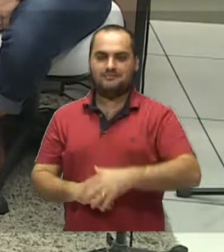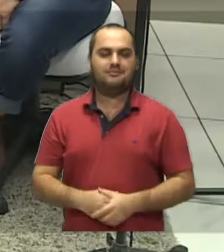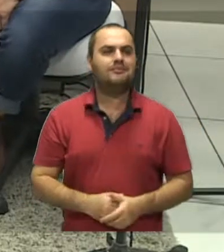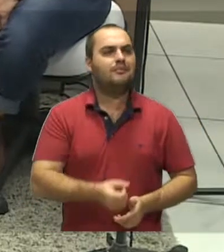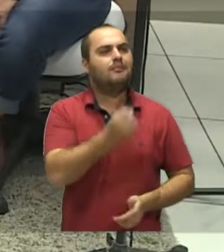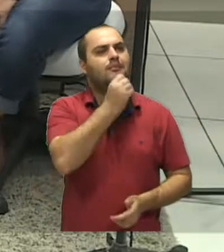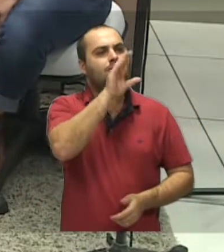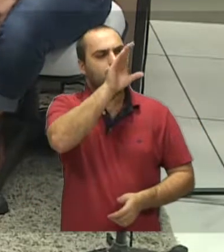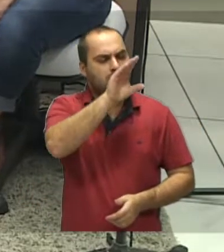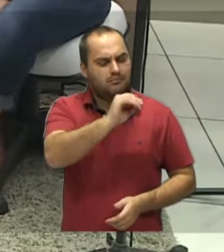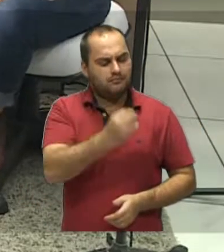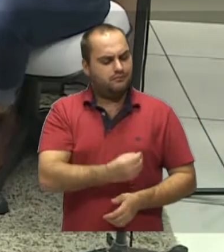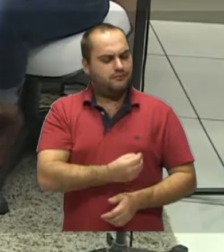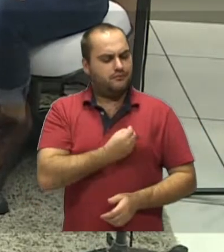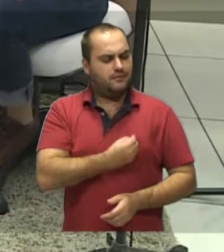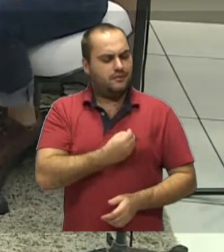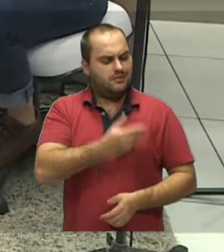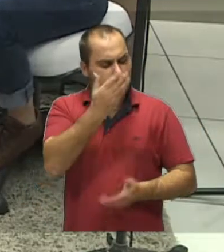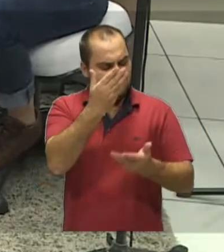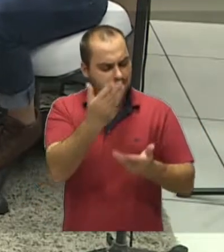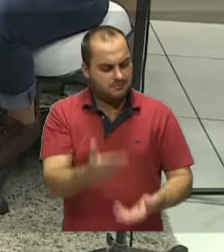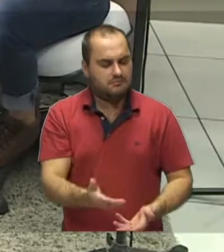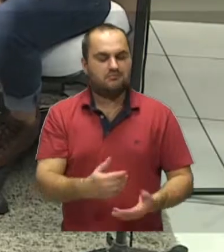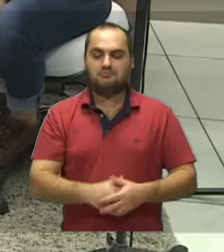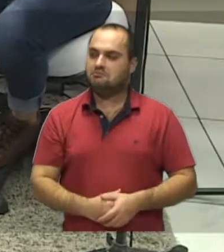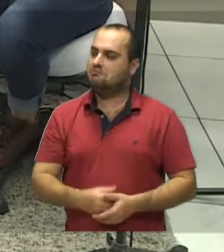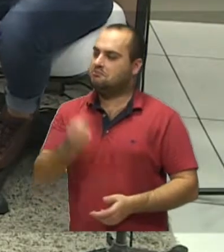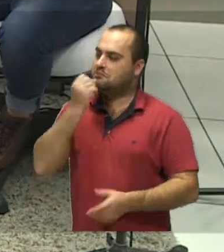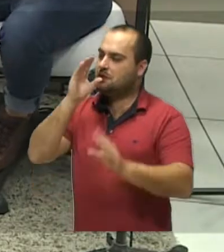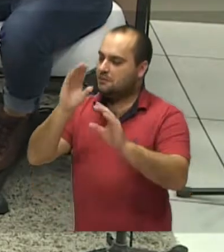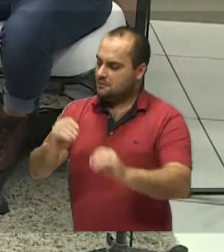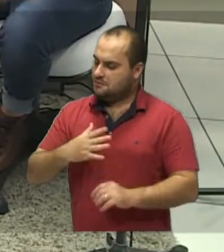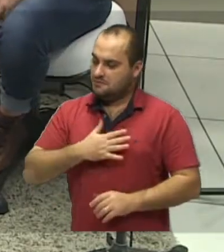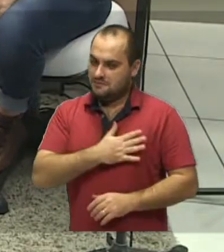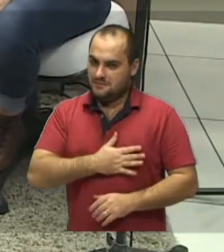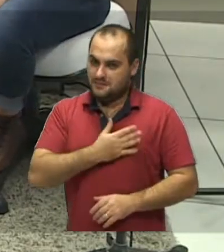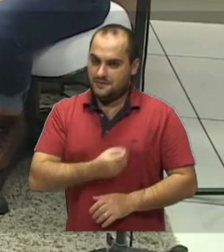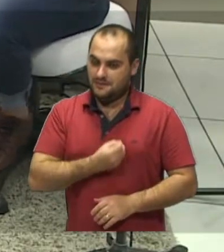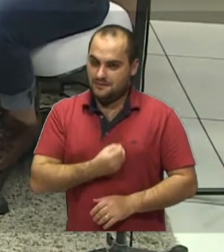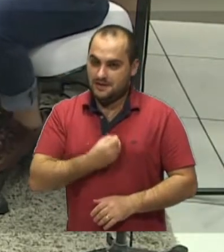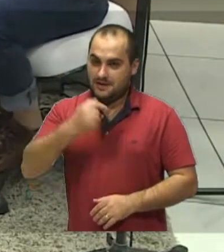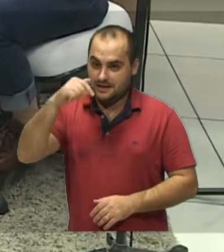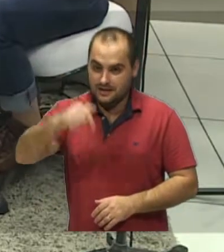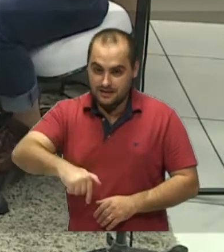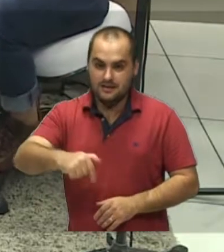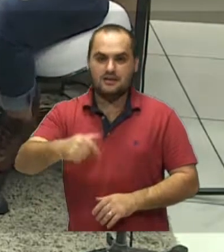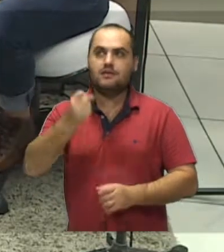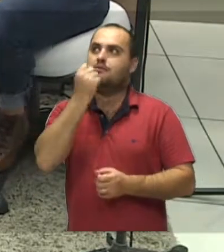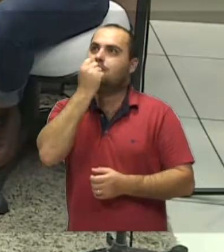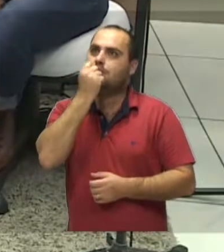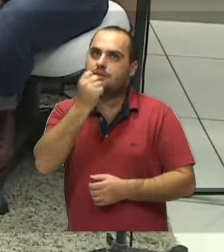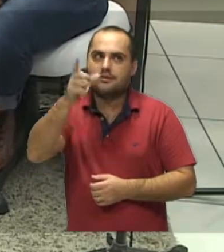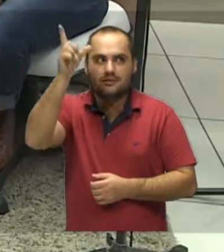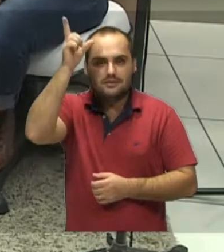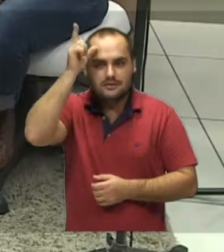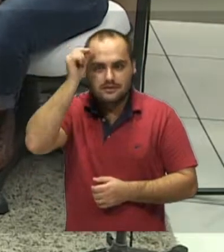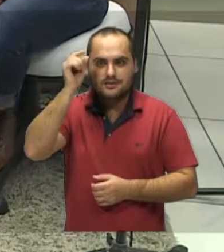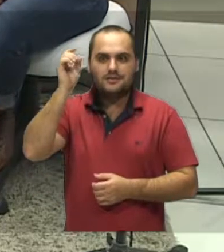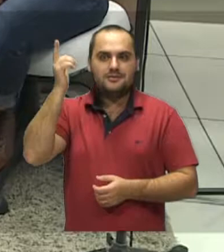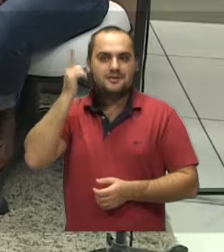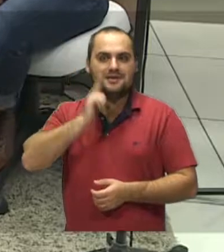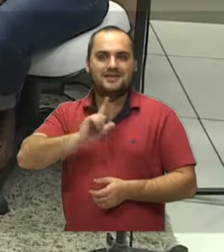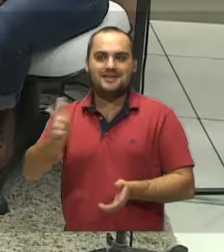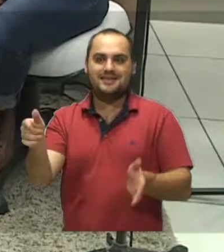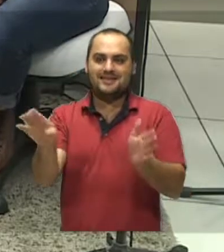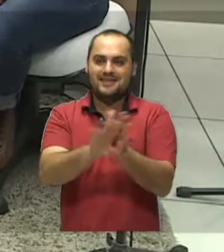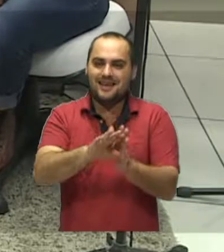aqui no programa. Boa noite, é um grande prazer estar aqui. Muito obrigada pelo convite. Que bom que deu certo, que a gente está ensaiando esse encontro há um tempo já e não dava